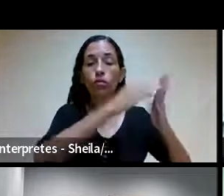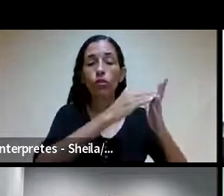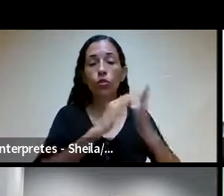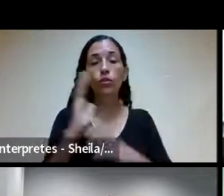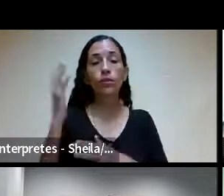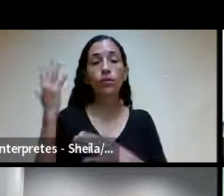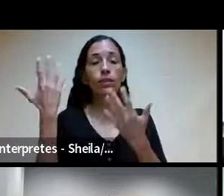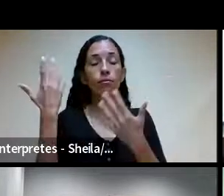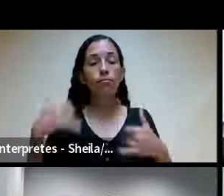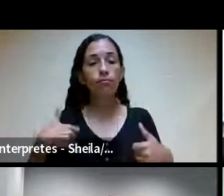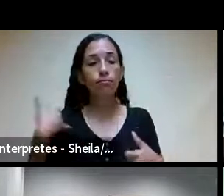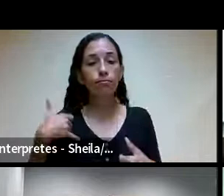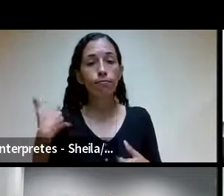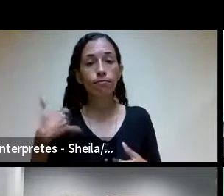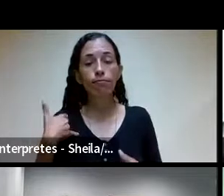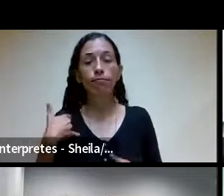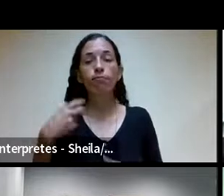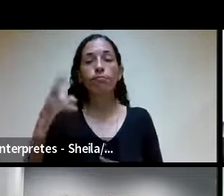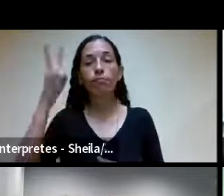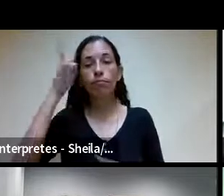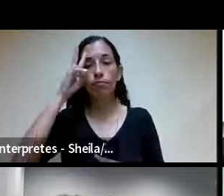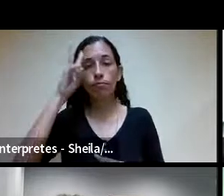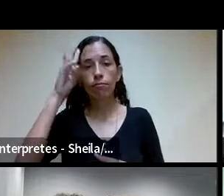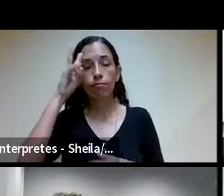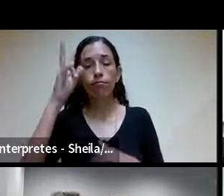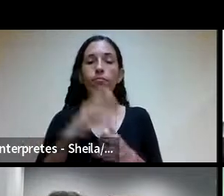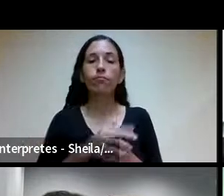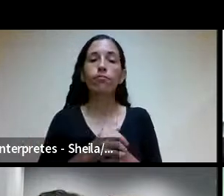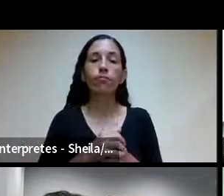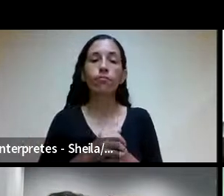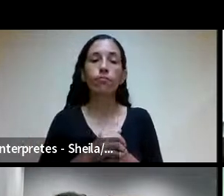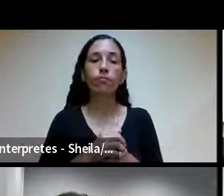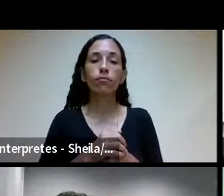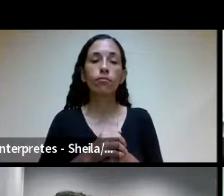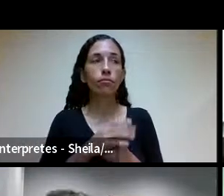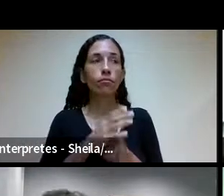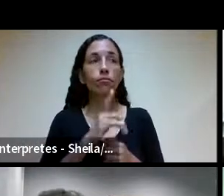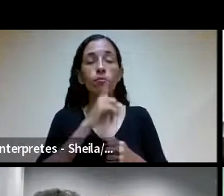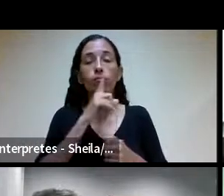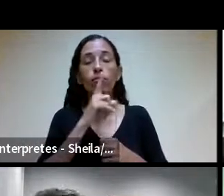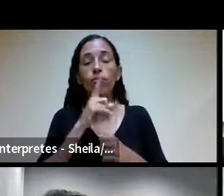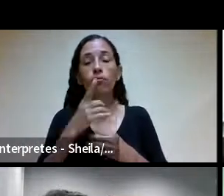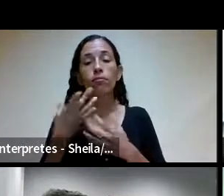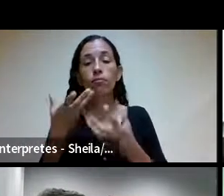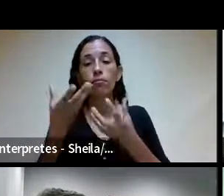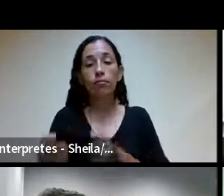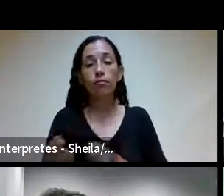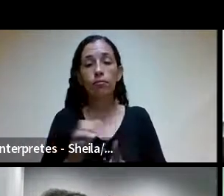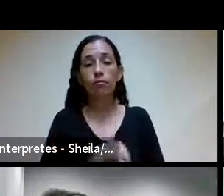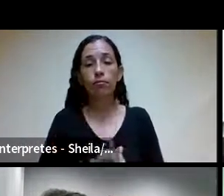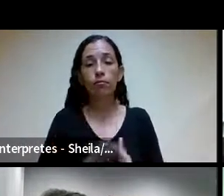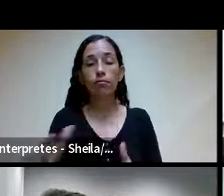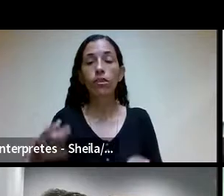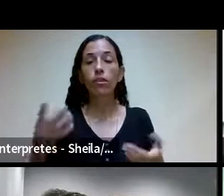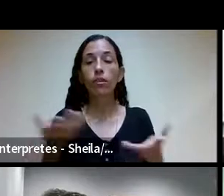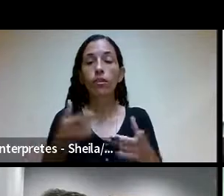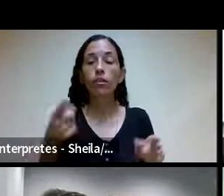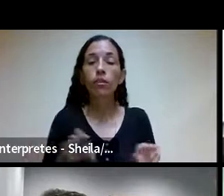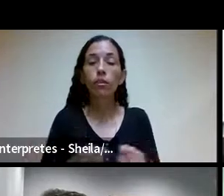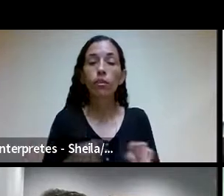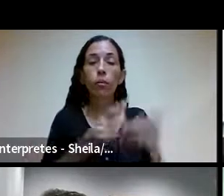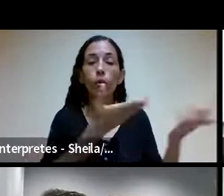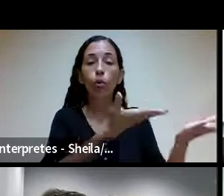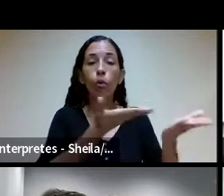proponho ao tribunal. No silêncio, tenho como aprovado. Por fim, convido os magistrados e